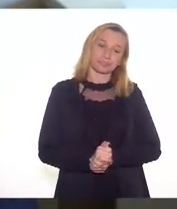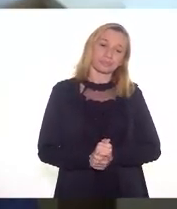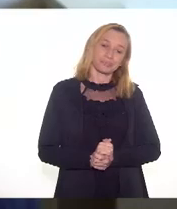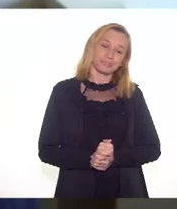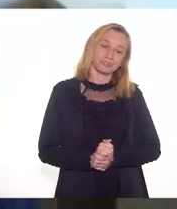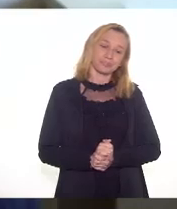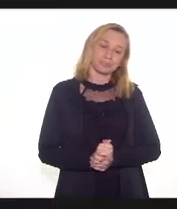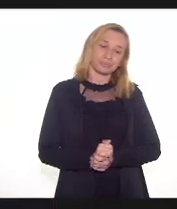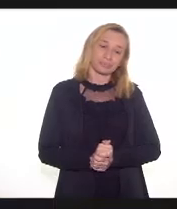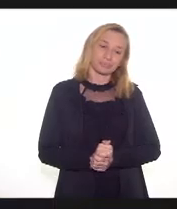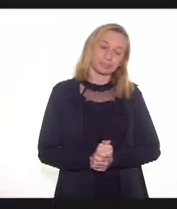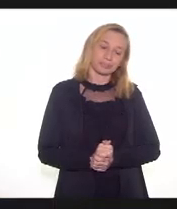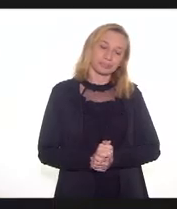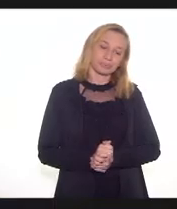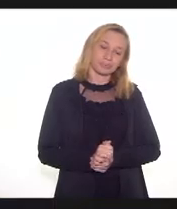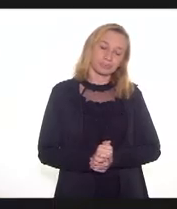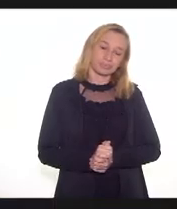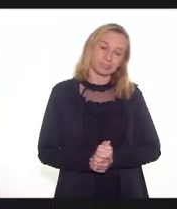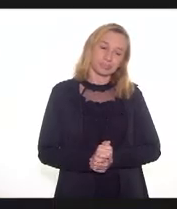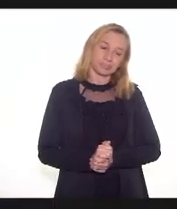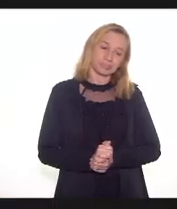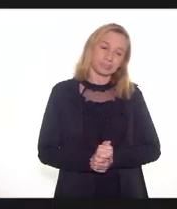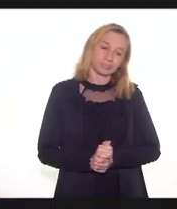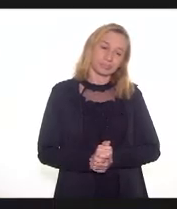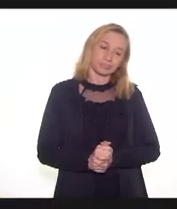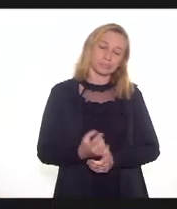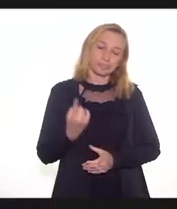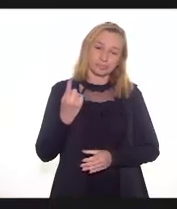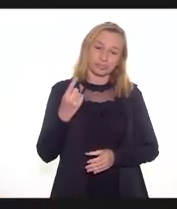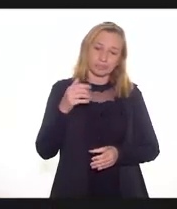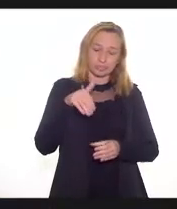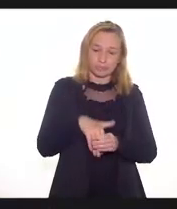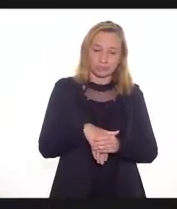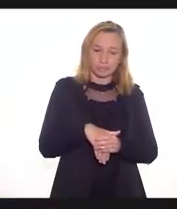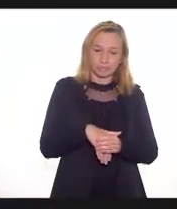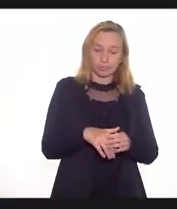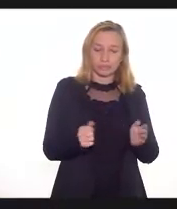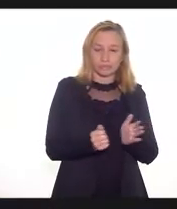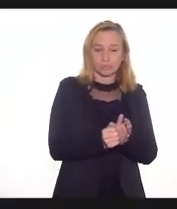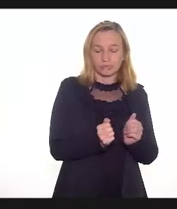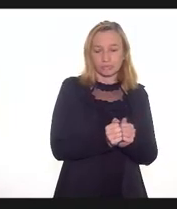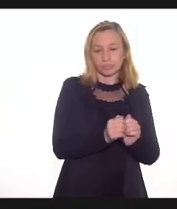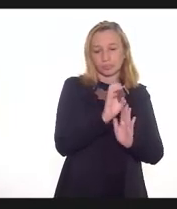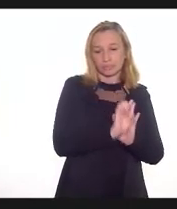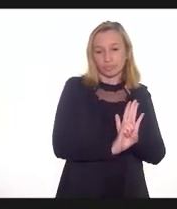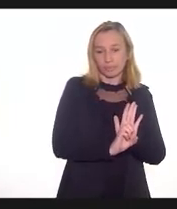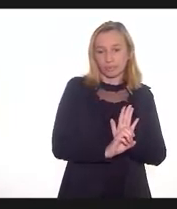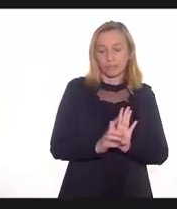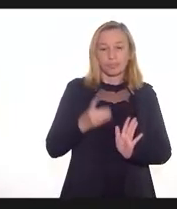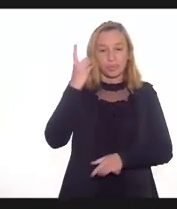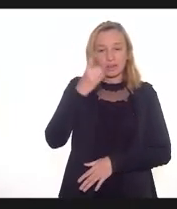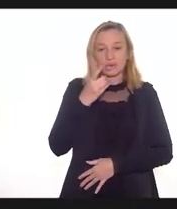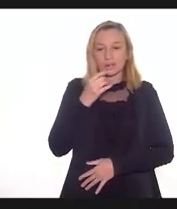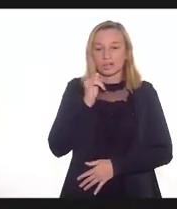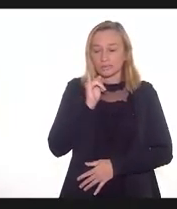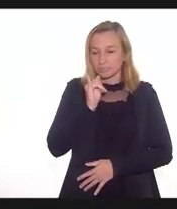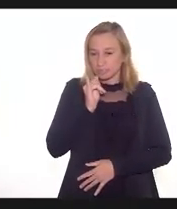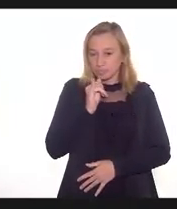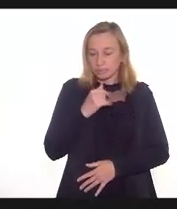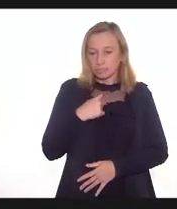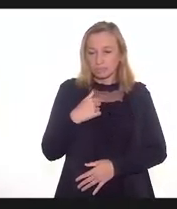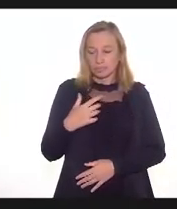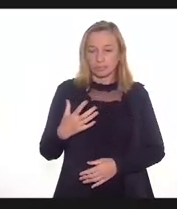Okay. Bom, o voto é pela constitucionalidade com emenda. Eu vou acompanhar o relator, o deputado Luiz Paulo não deu voto divergente,